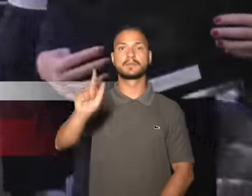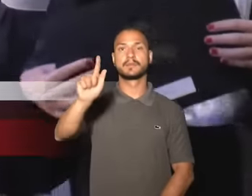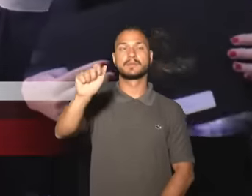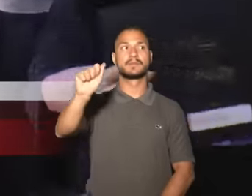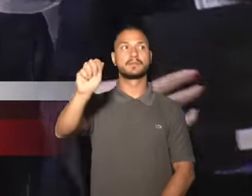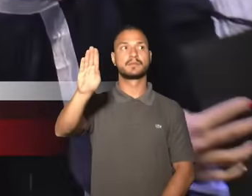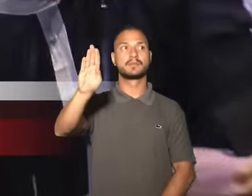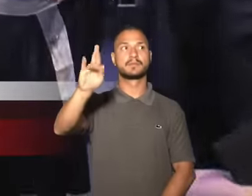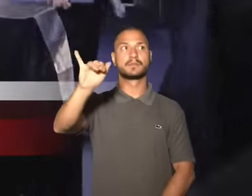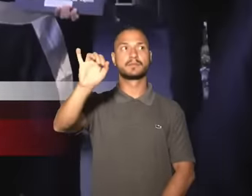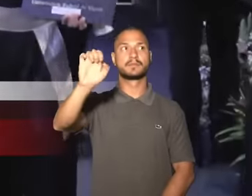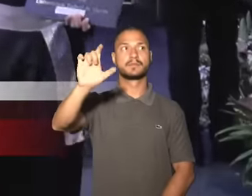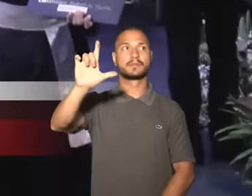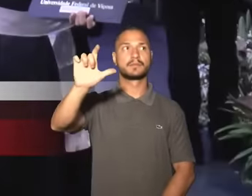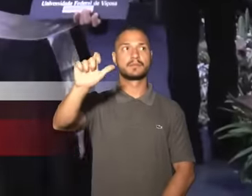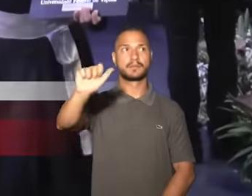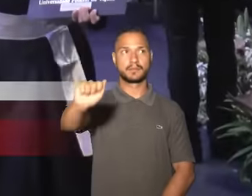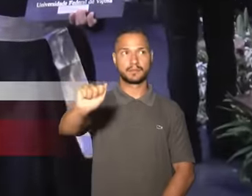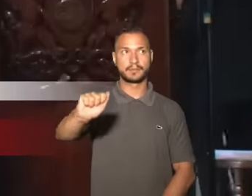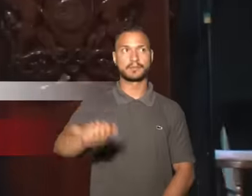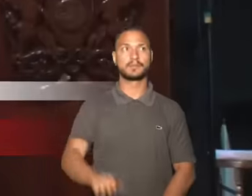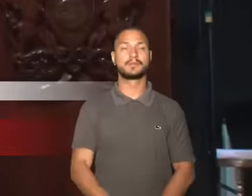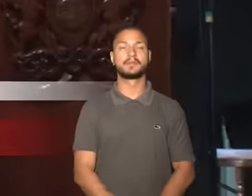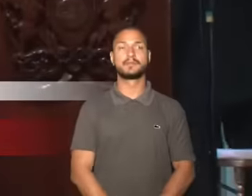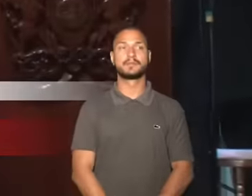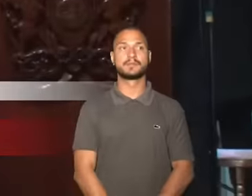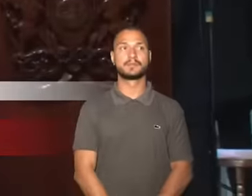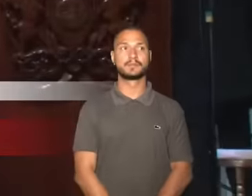Gabriela de Souza Braga.